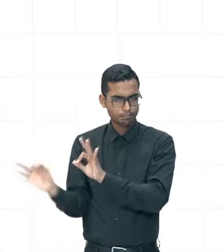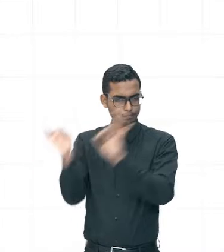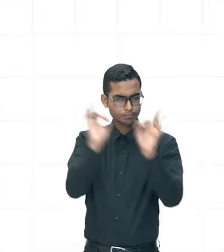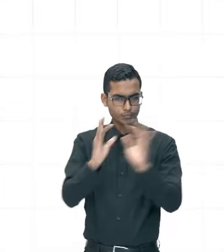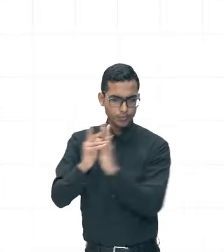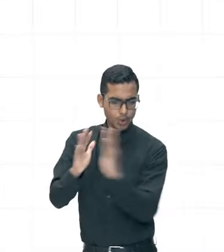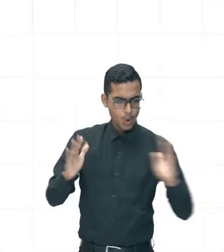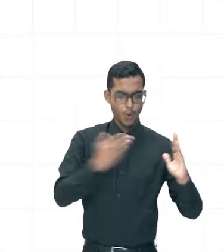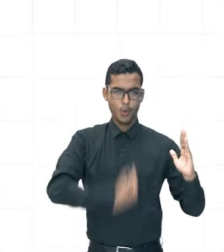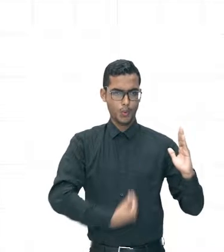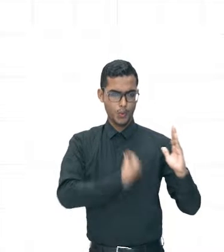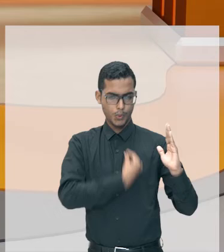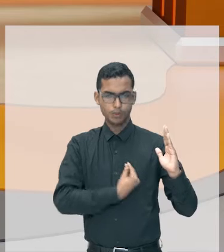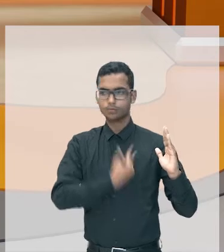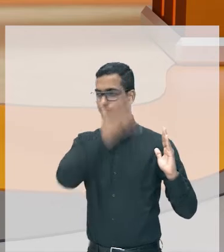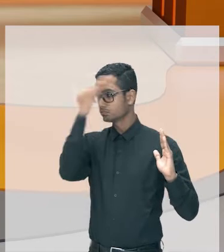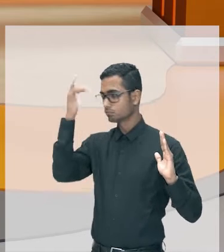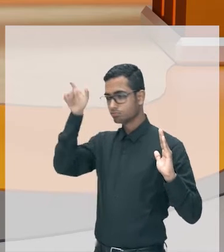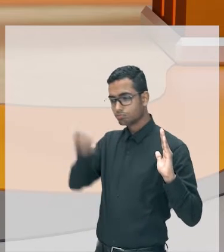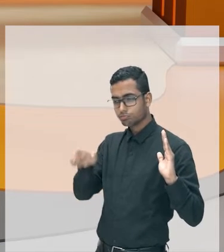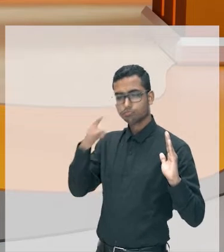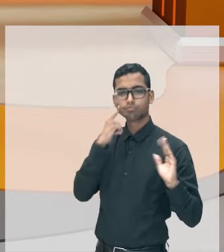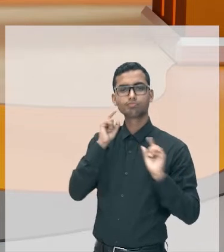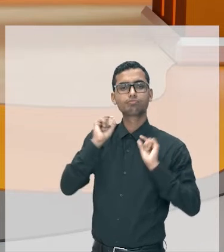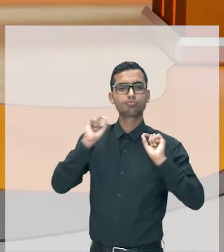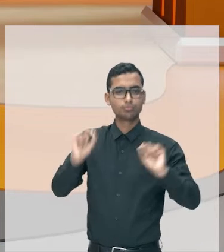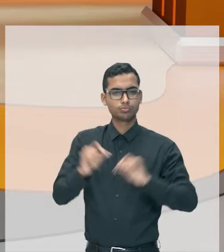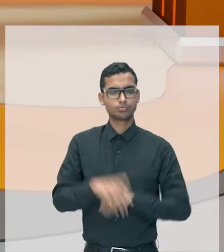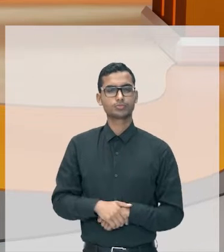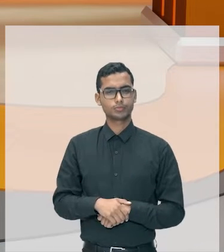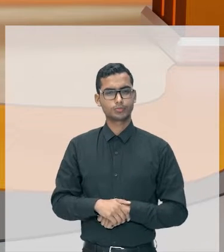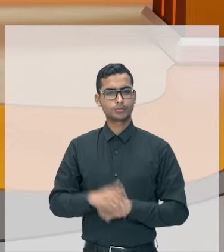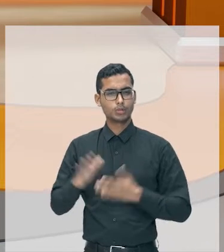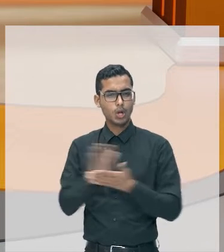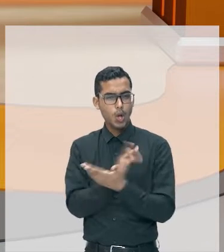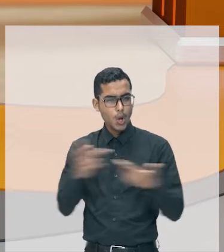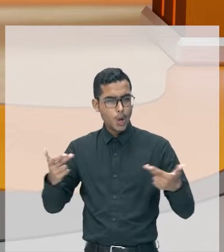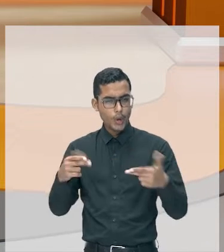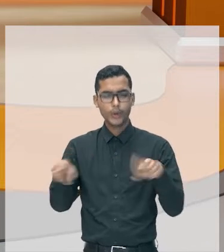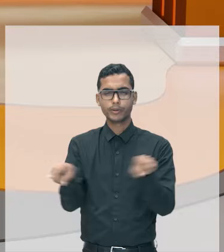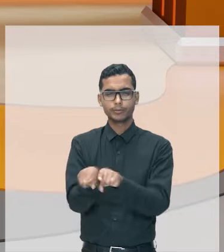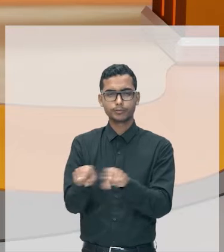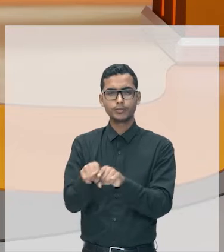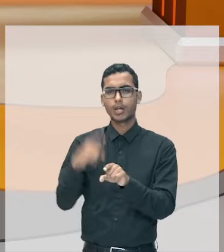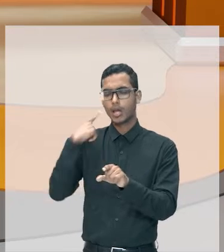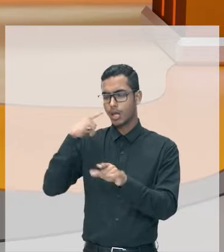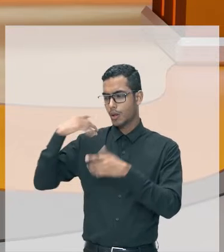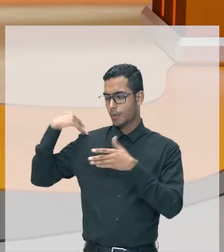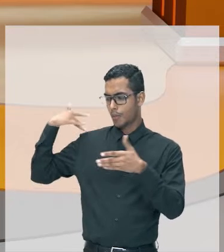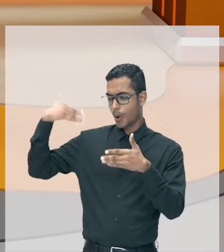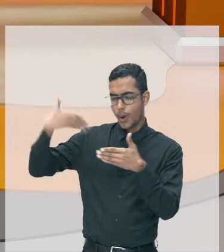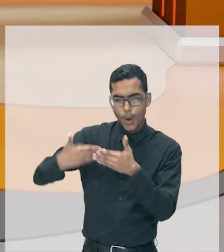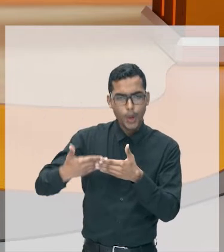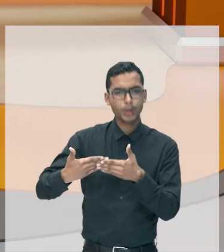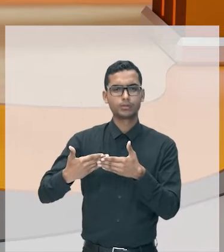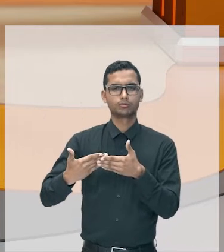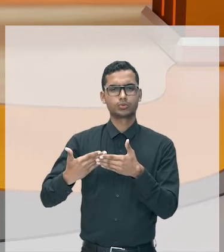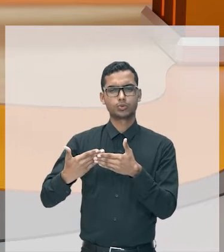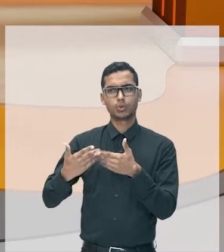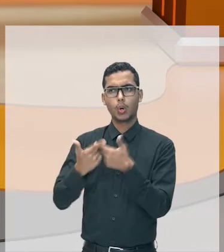vida de determinada pessoa, ela vai deixando ali algumas pistas, alguns resquícios de coisas que ela fez,